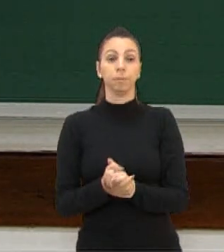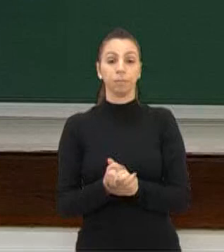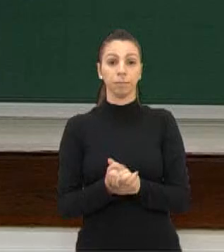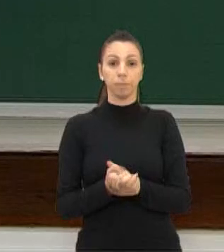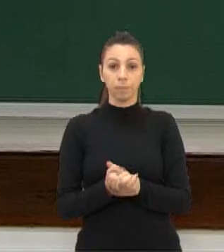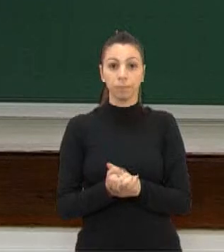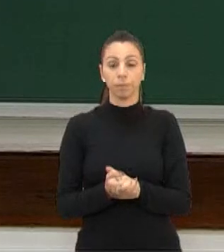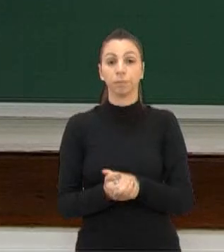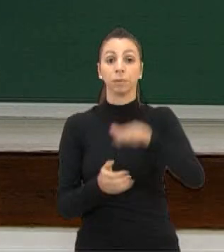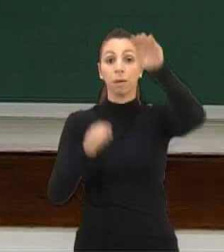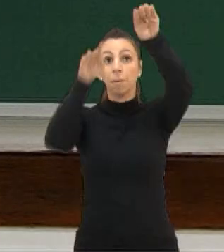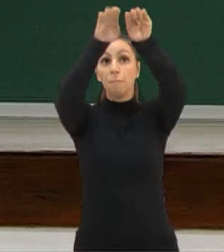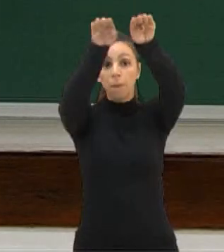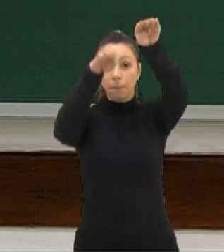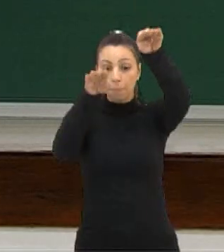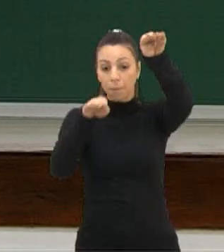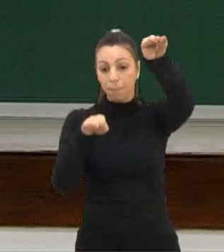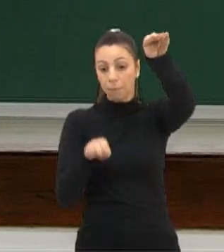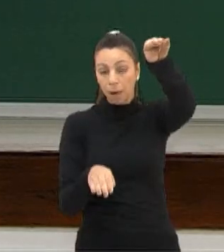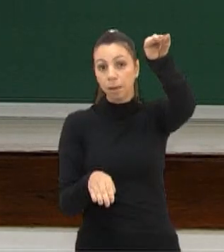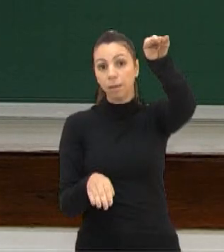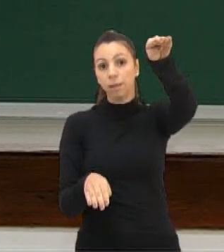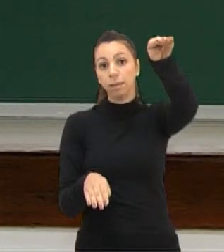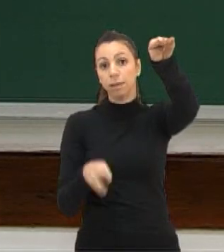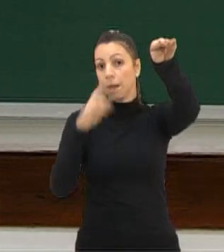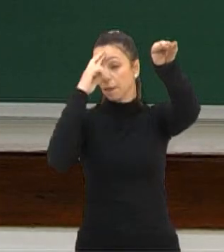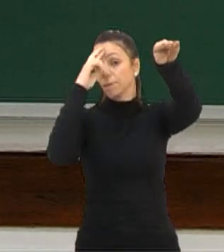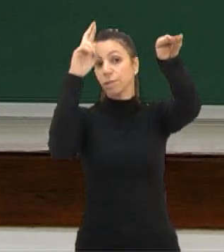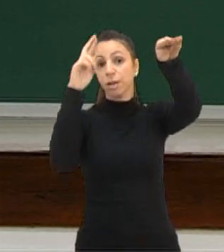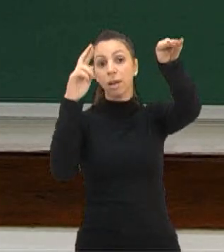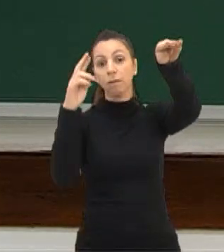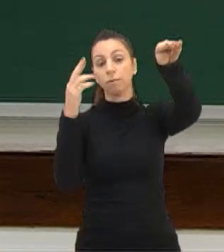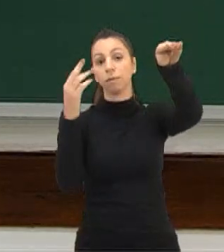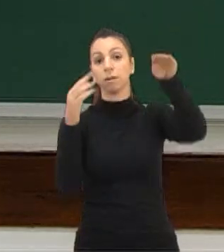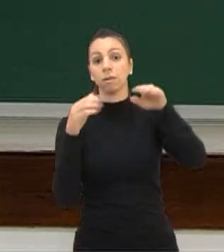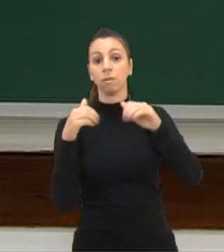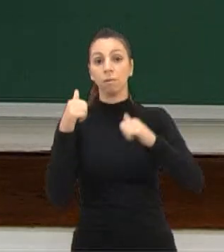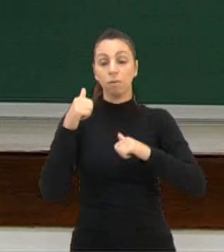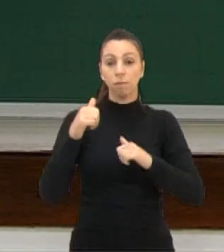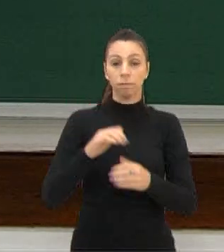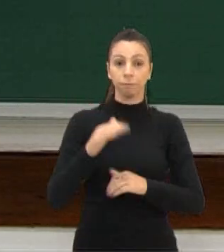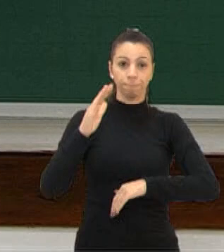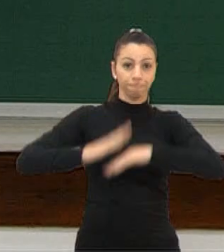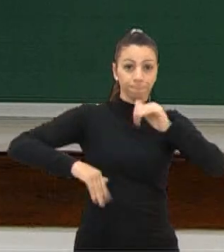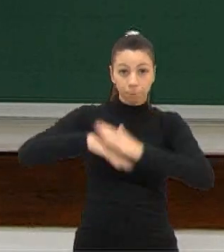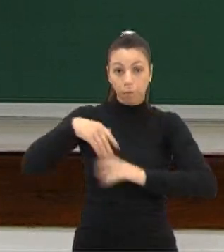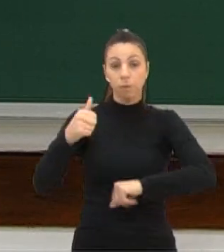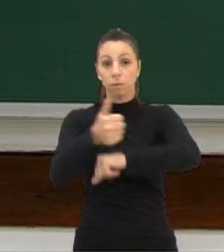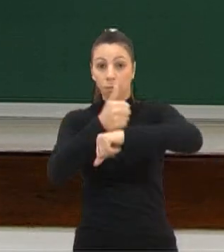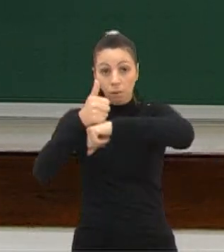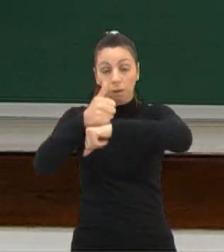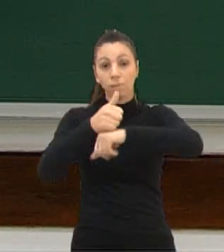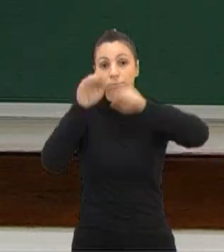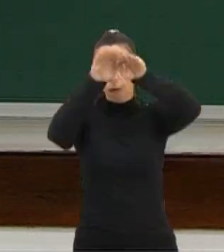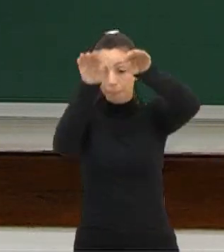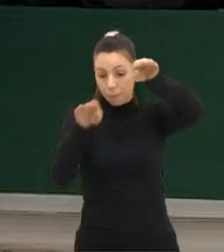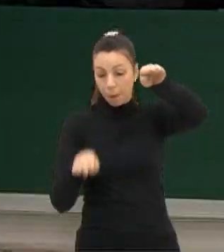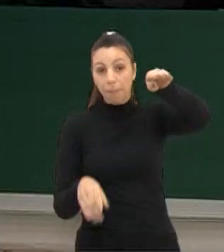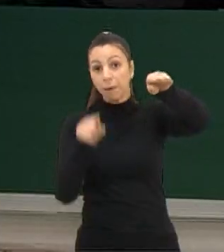toda uma moralidade, né, pré-determinada e reconhecida. Tá ótimo? Vamos lá.